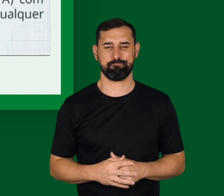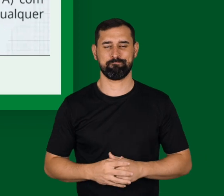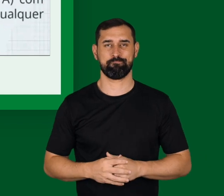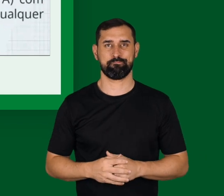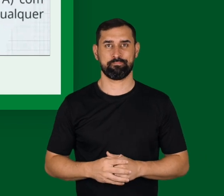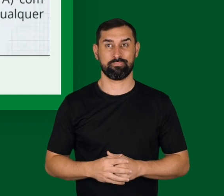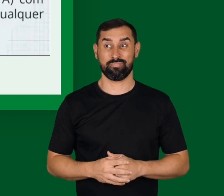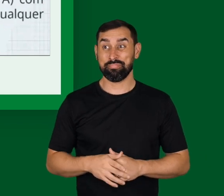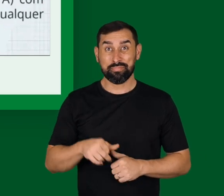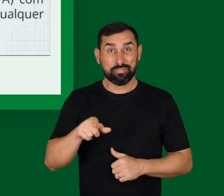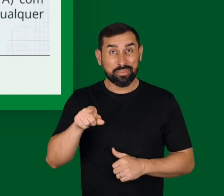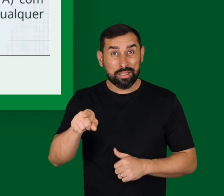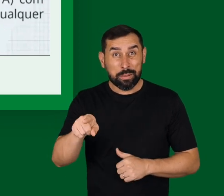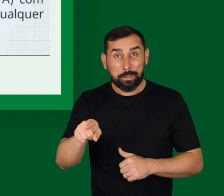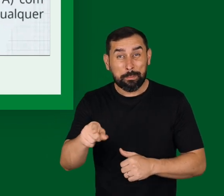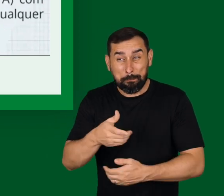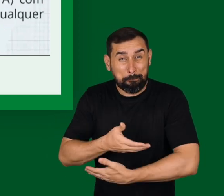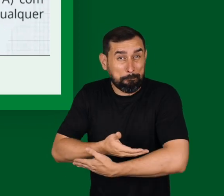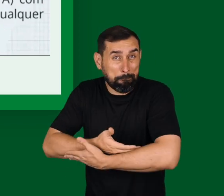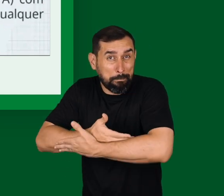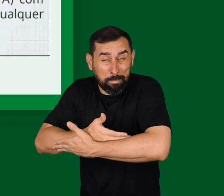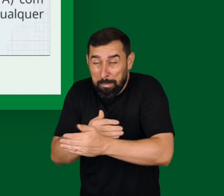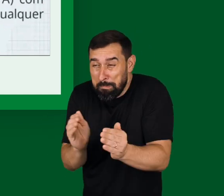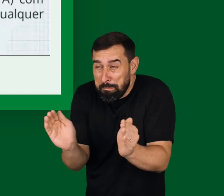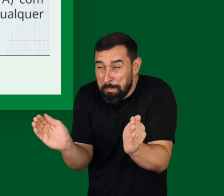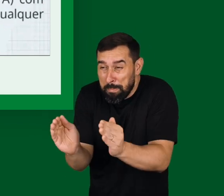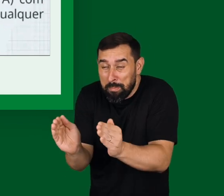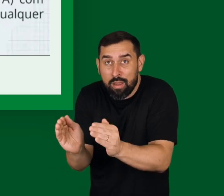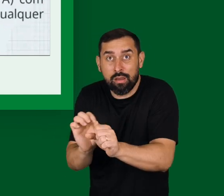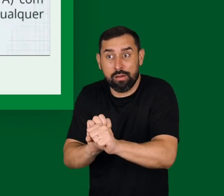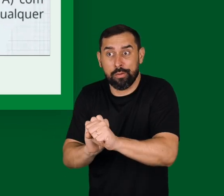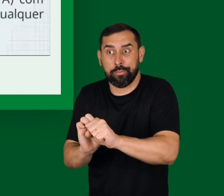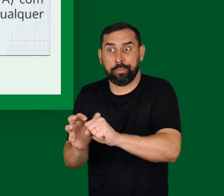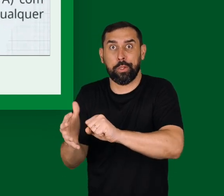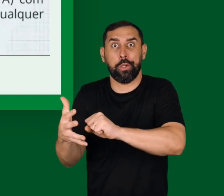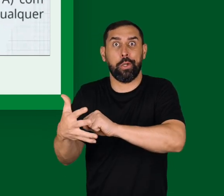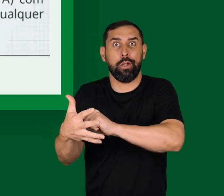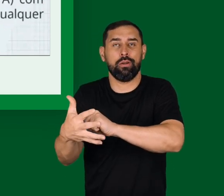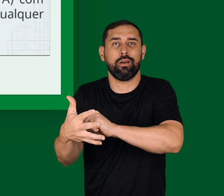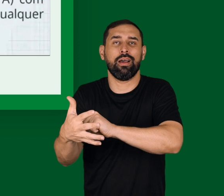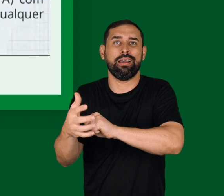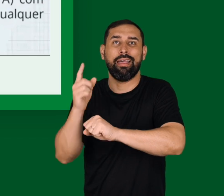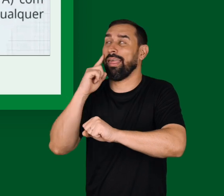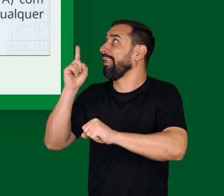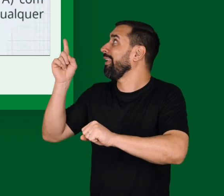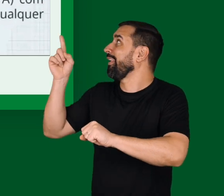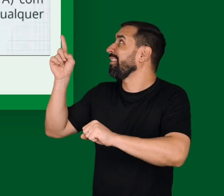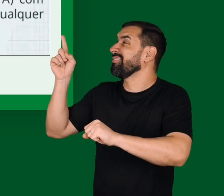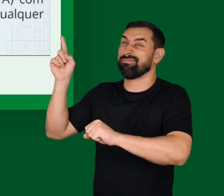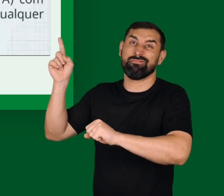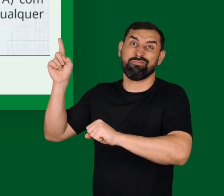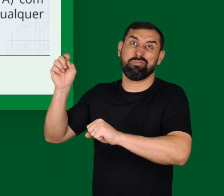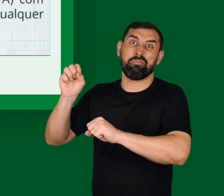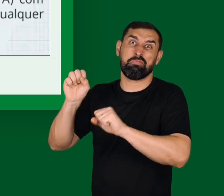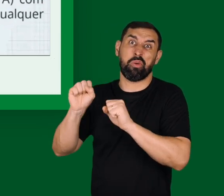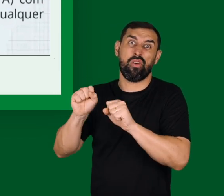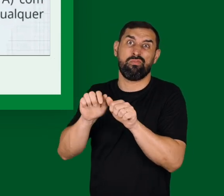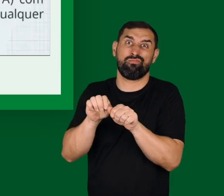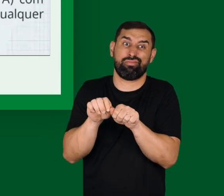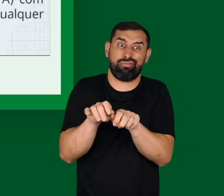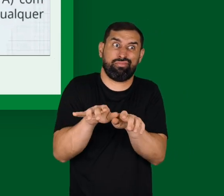Lembrando que quanto menor o bebê, menor o risco de transmissão, né, com essas questões de filtro de